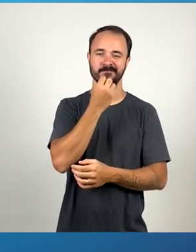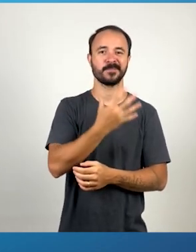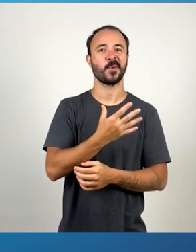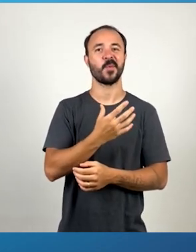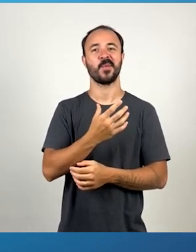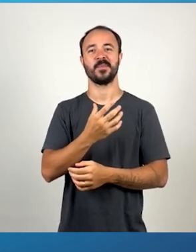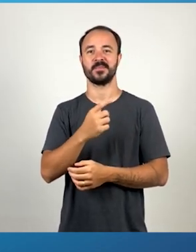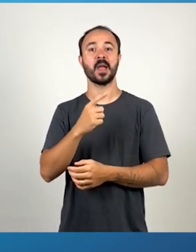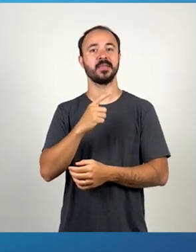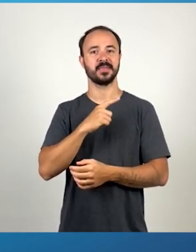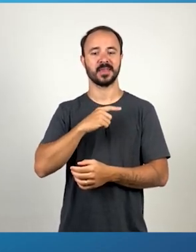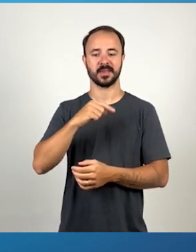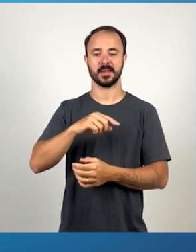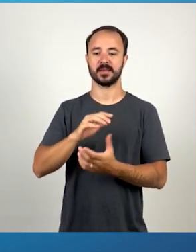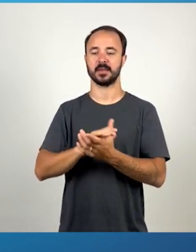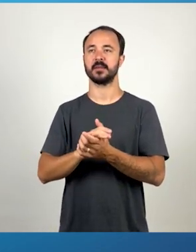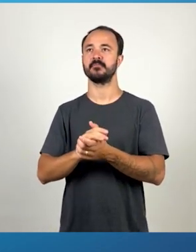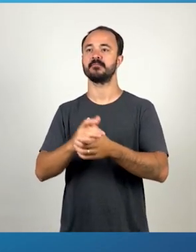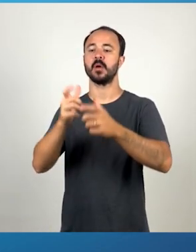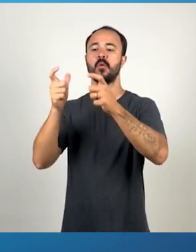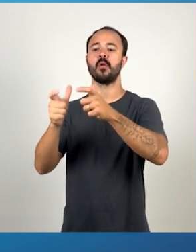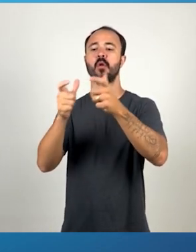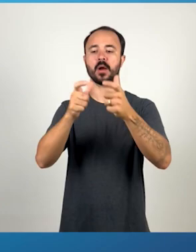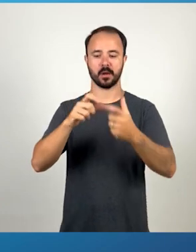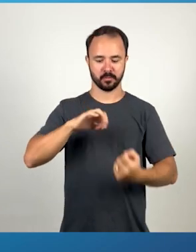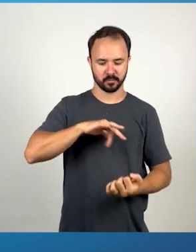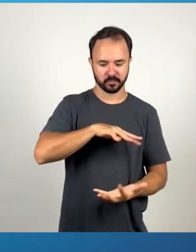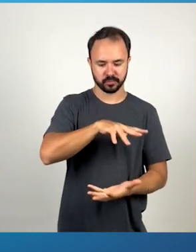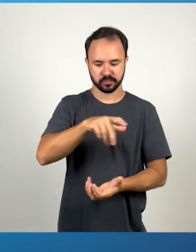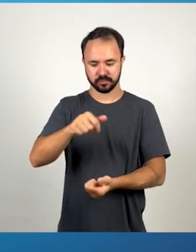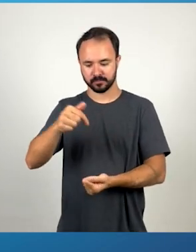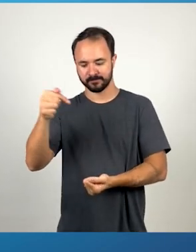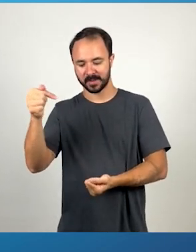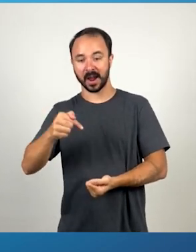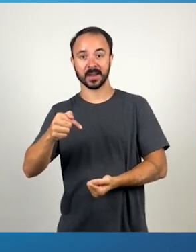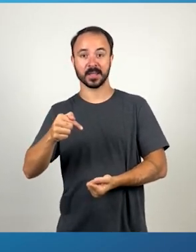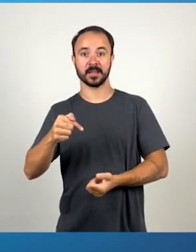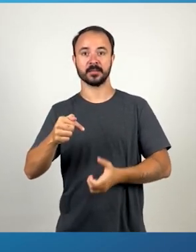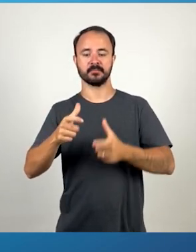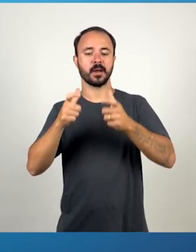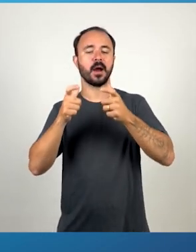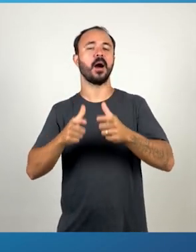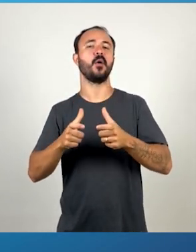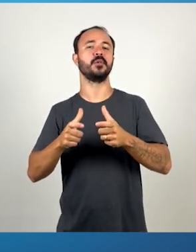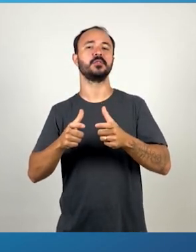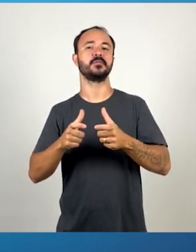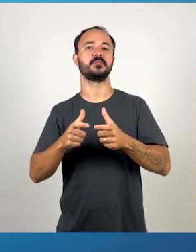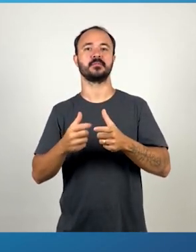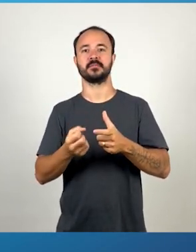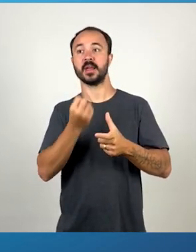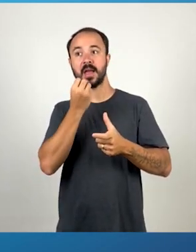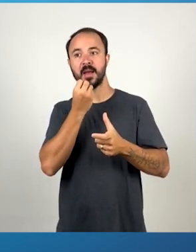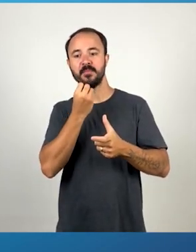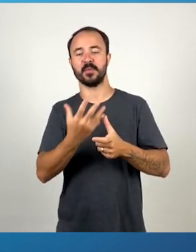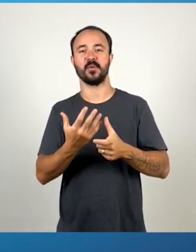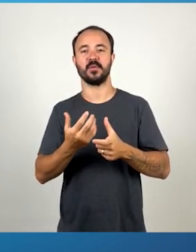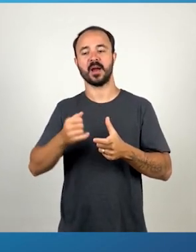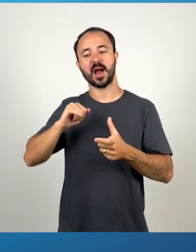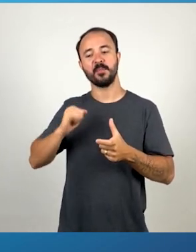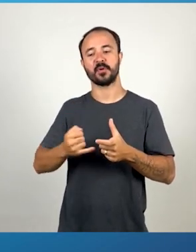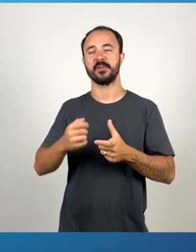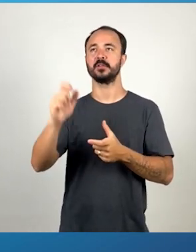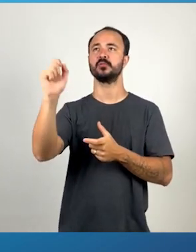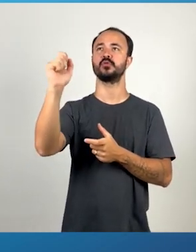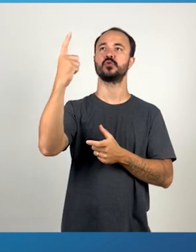Porque o Brasil ele tem uma posição geográfica muito próxima à linha do Equador que favorece a produção da energia solar. Então a